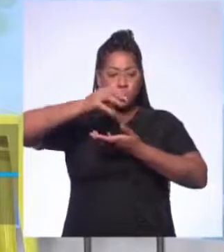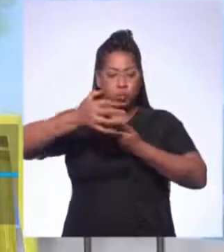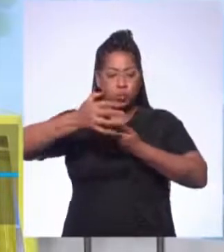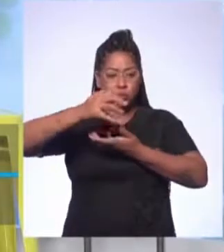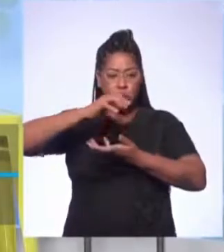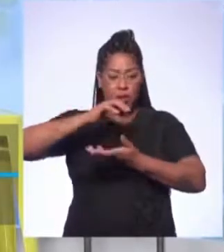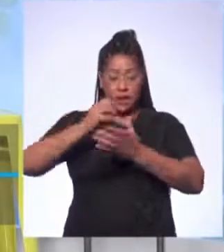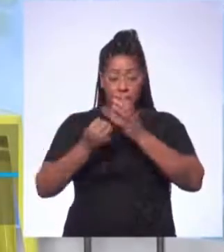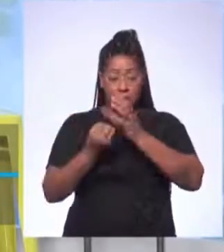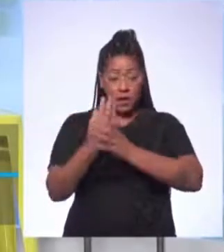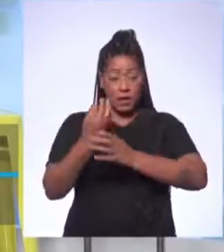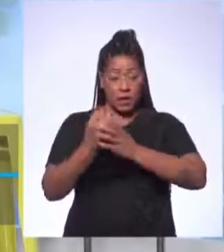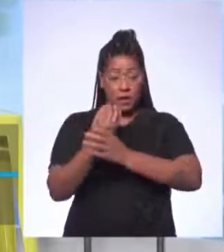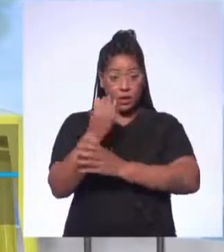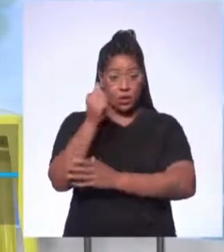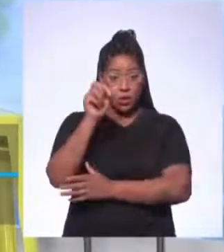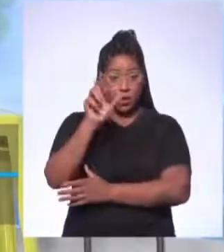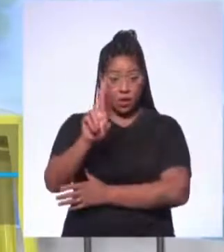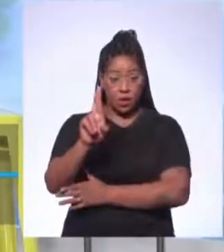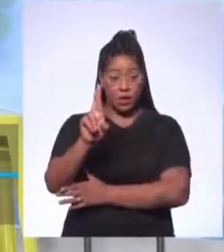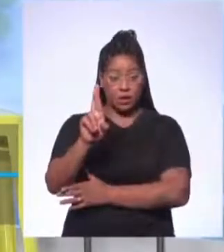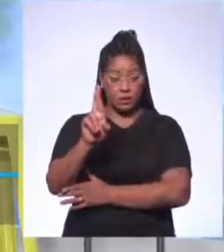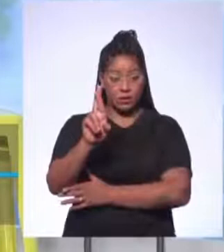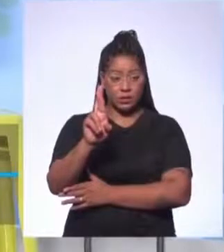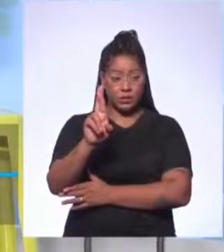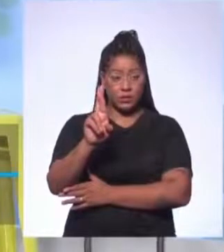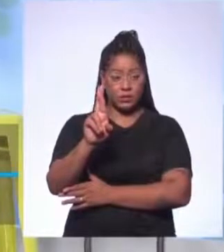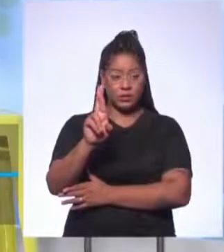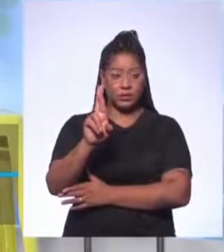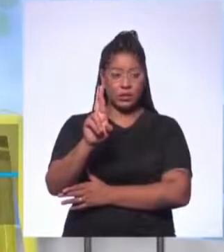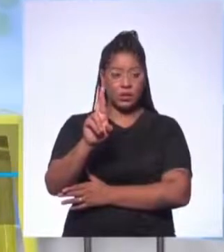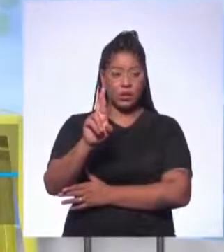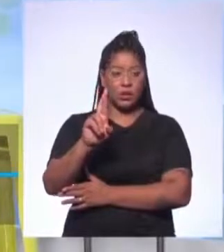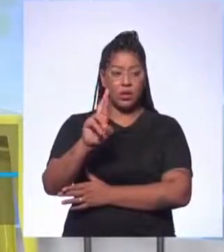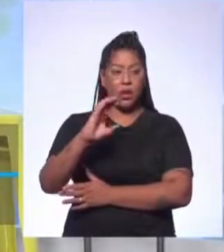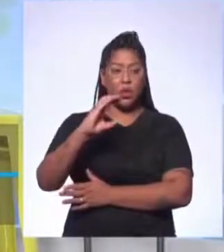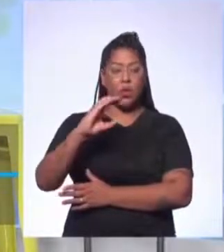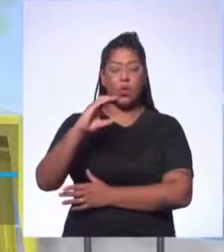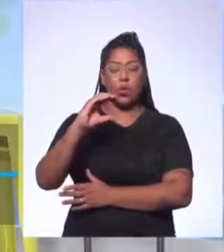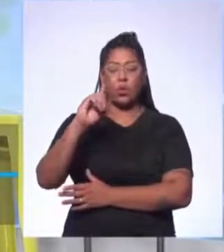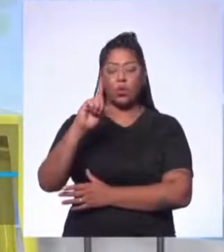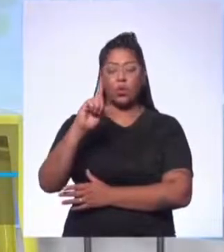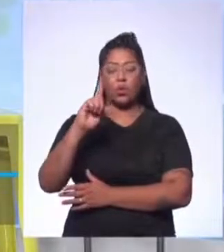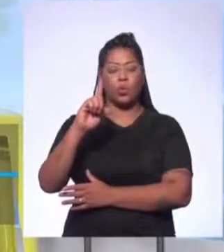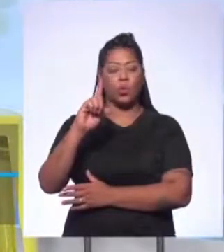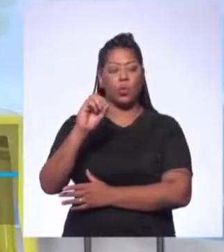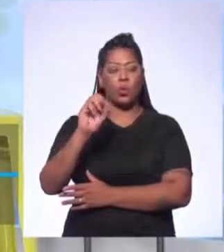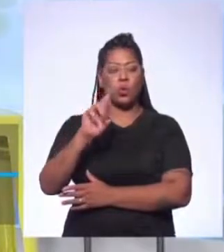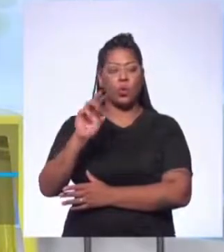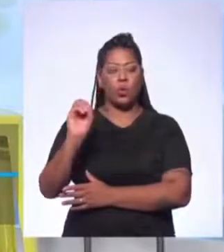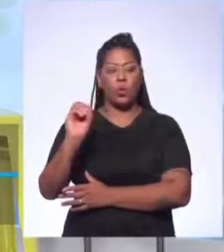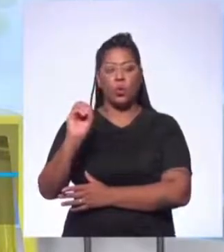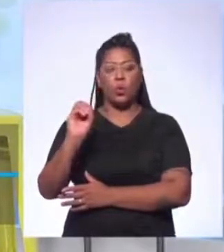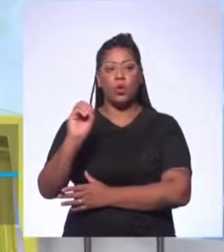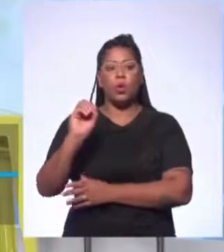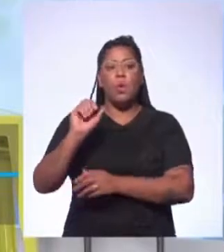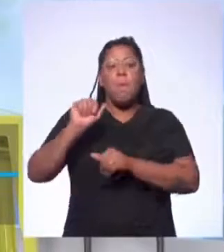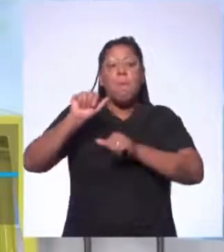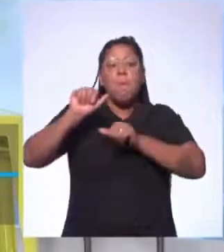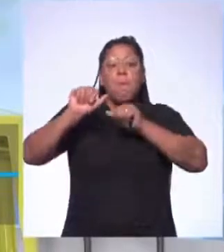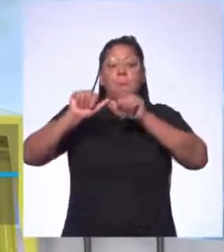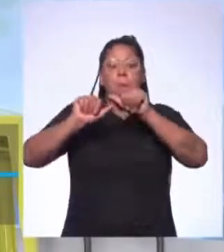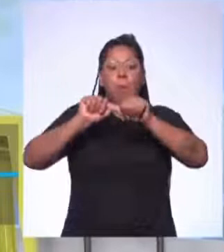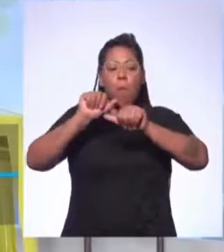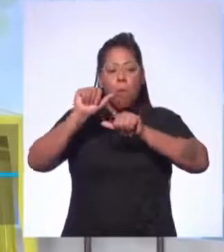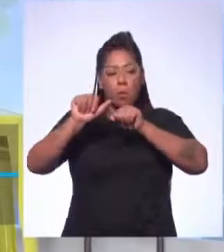clorofluorcarbonetos, ok? Que esse do clorofluorcarboneto, o cloro se desprende dessa molécula e junta